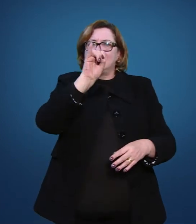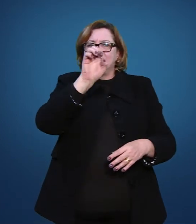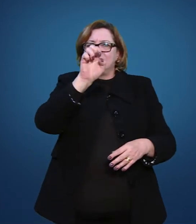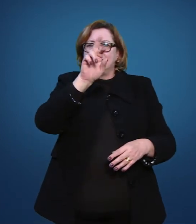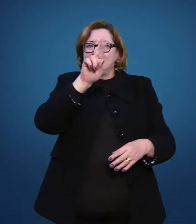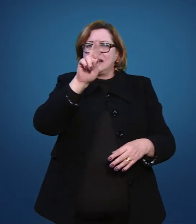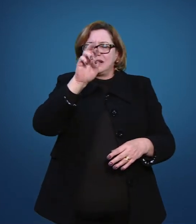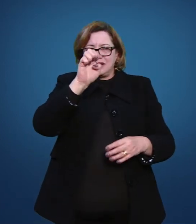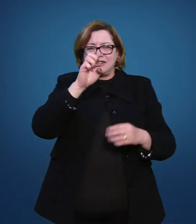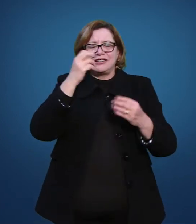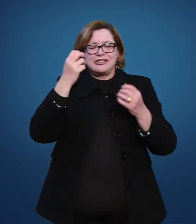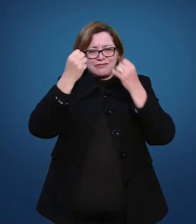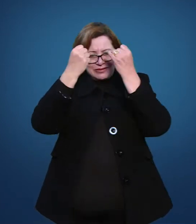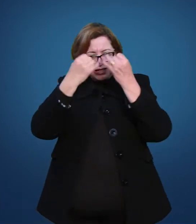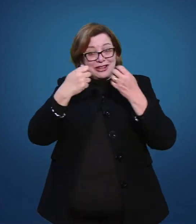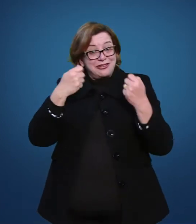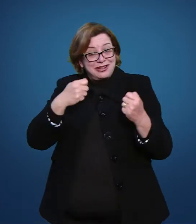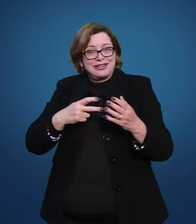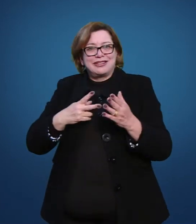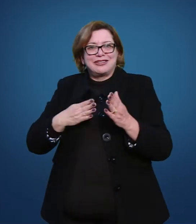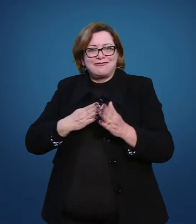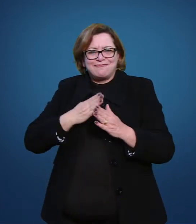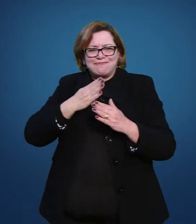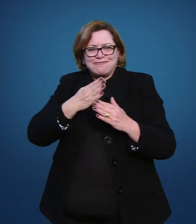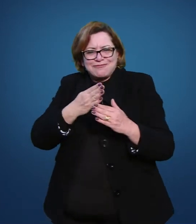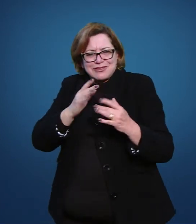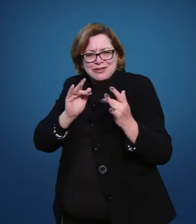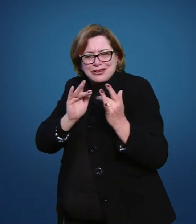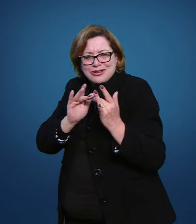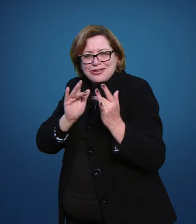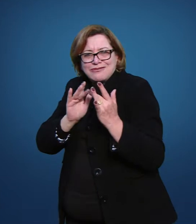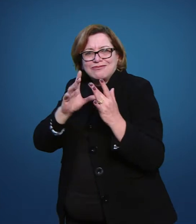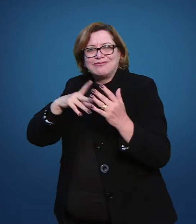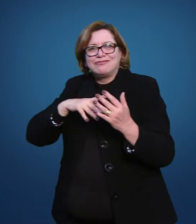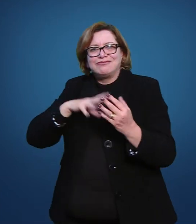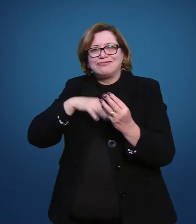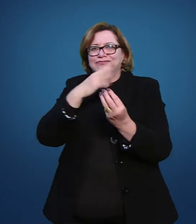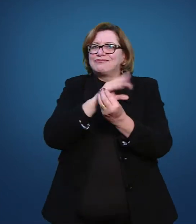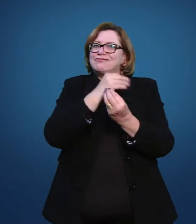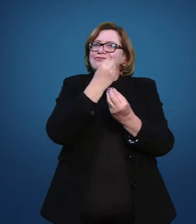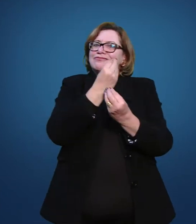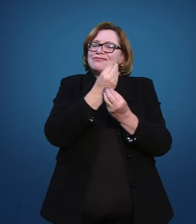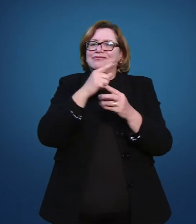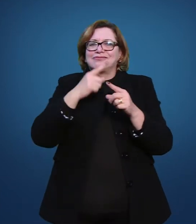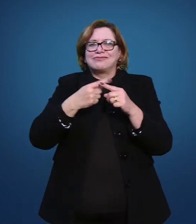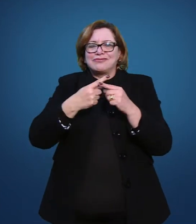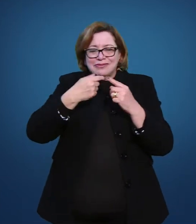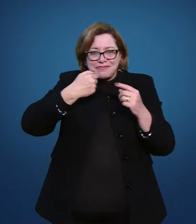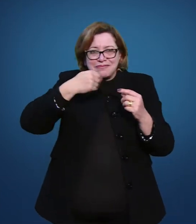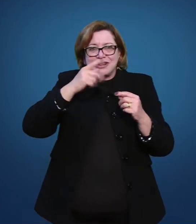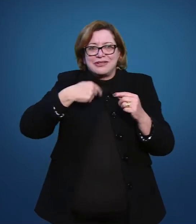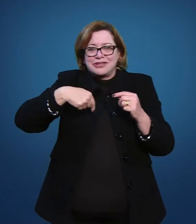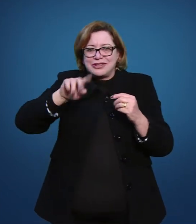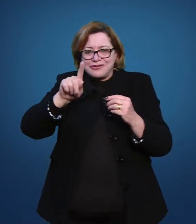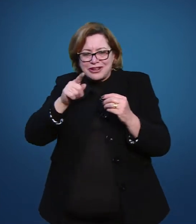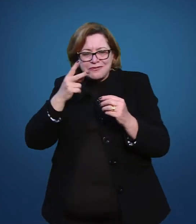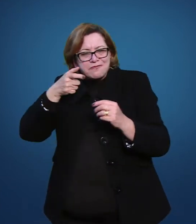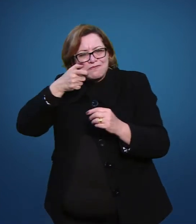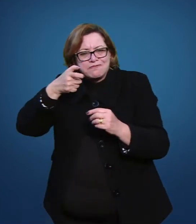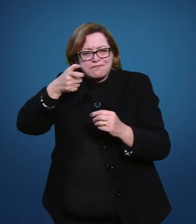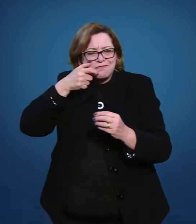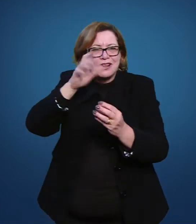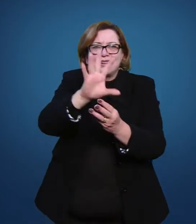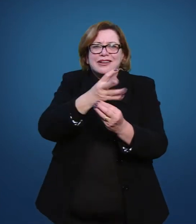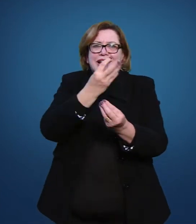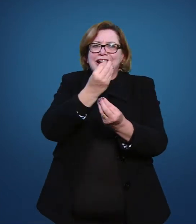de familiaridade em relação ao objeto artístico. Quanto mais você frequenta o ambiente no qual a arte se encontra,